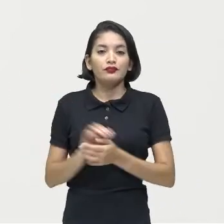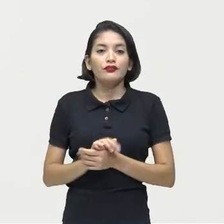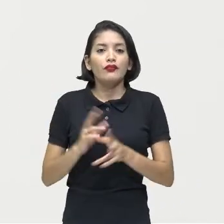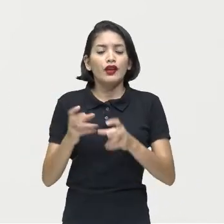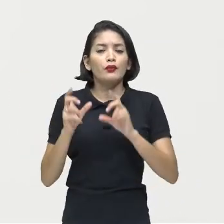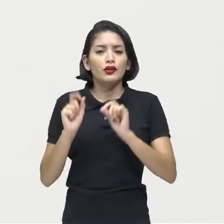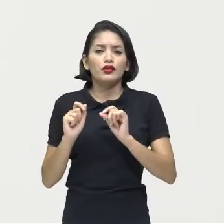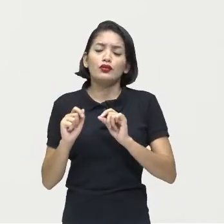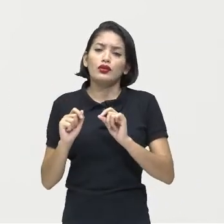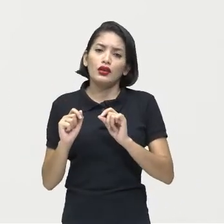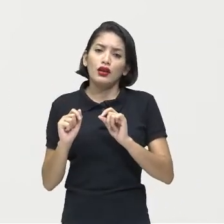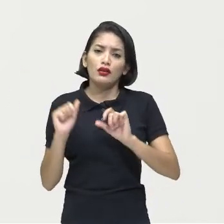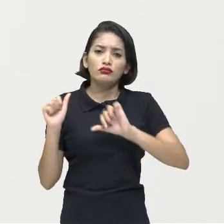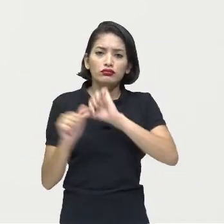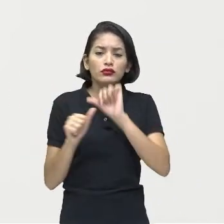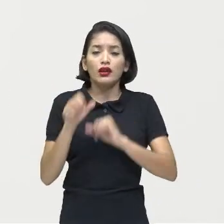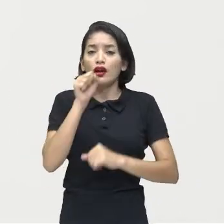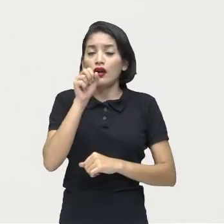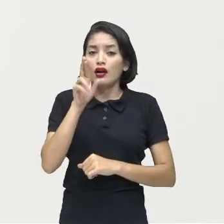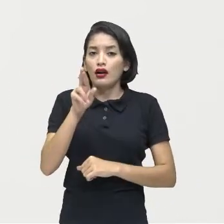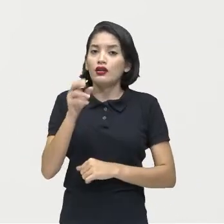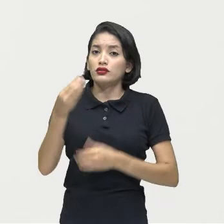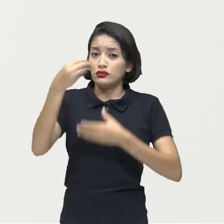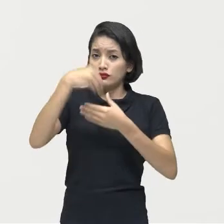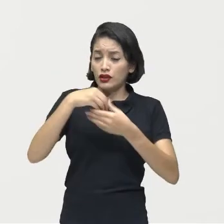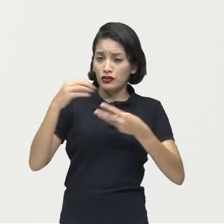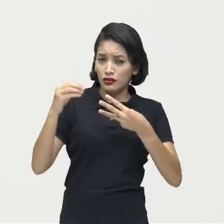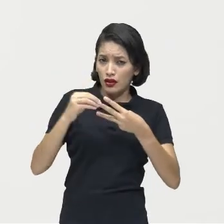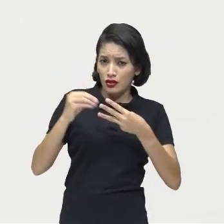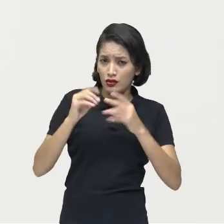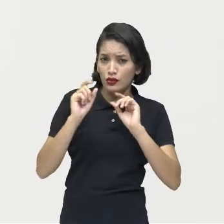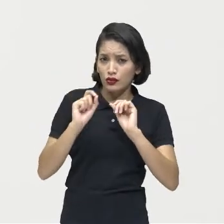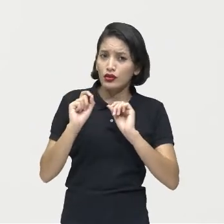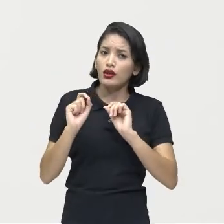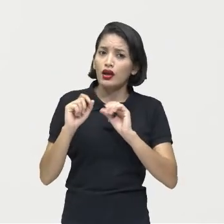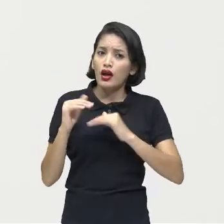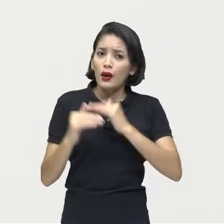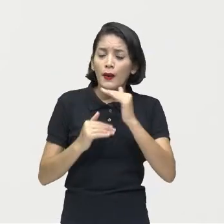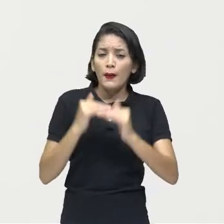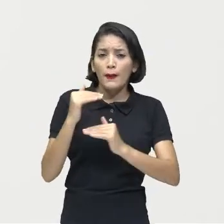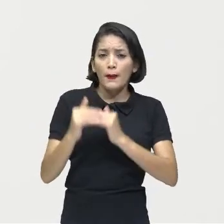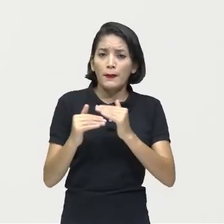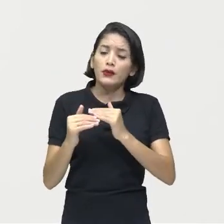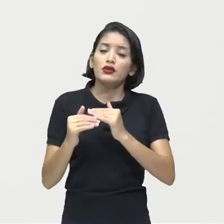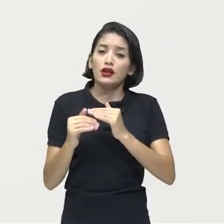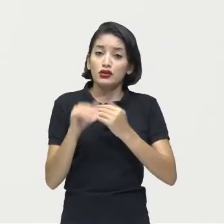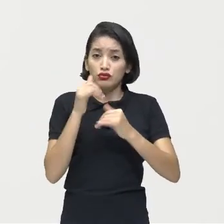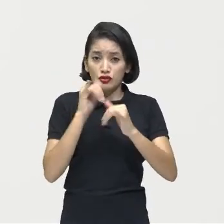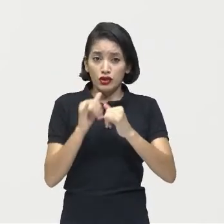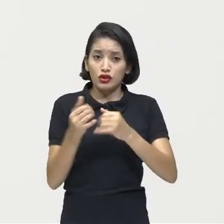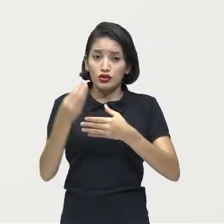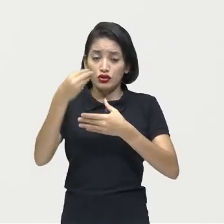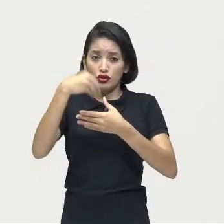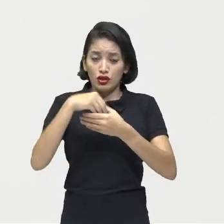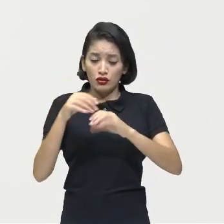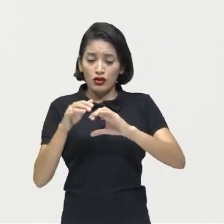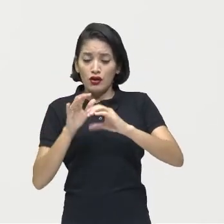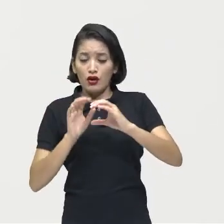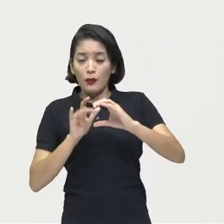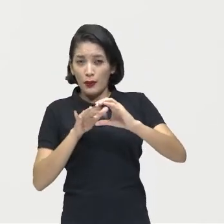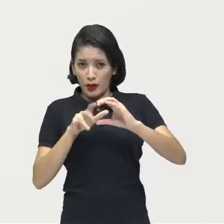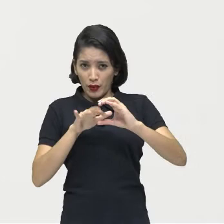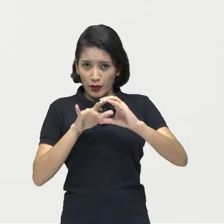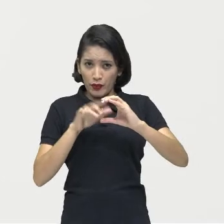observa ali que o processo de respiração celular é justamente o processo de produção de energia realizado no